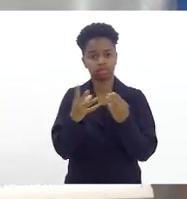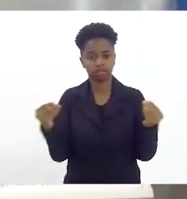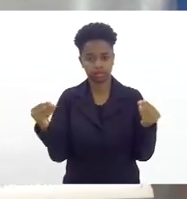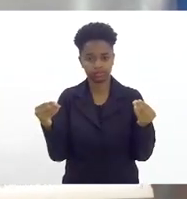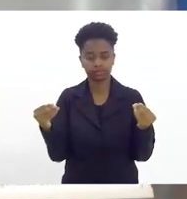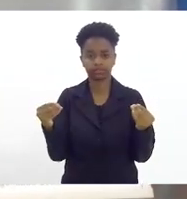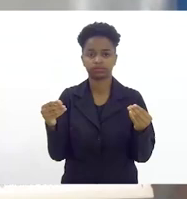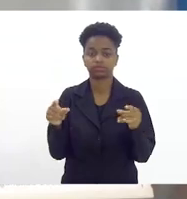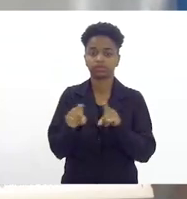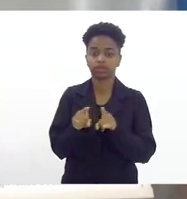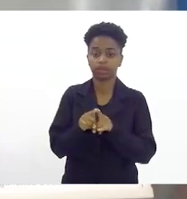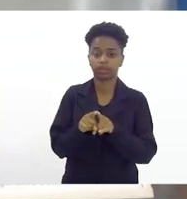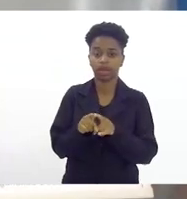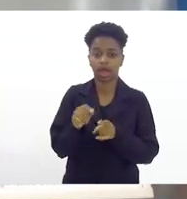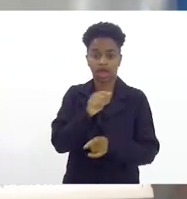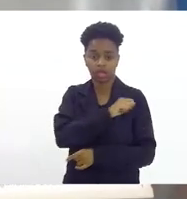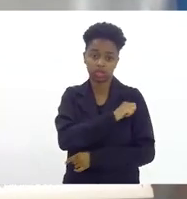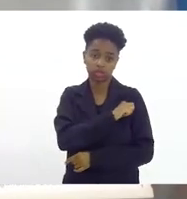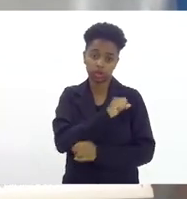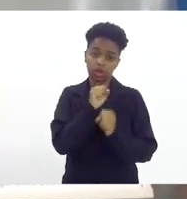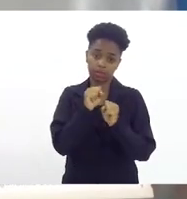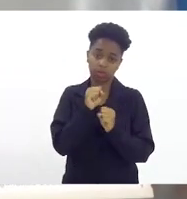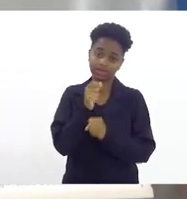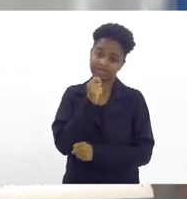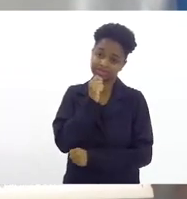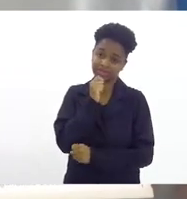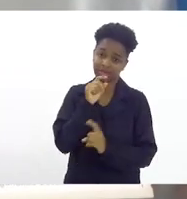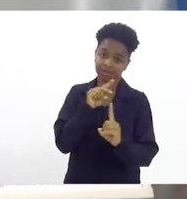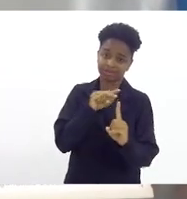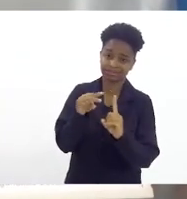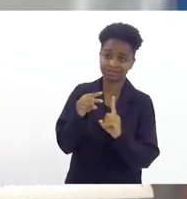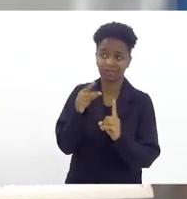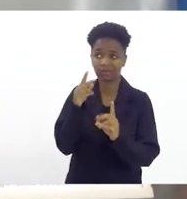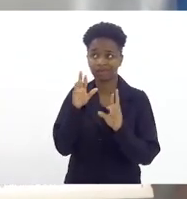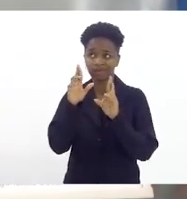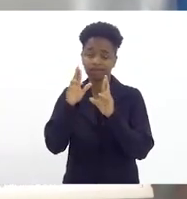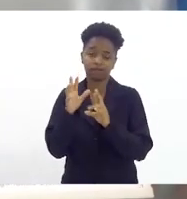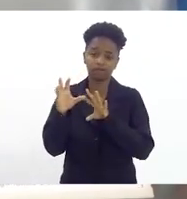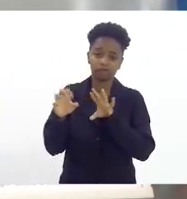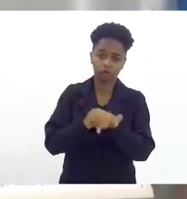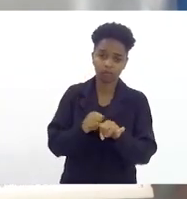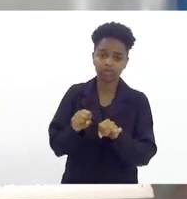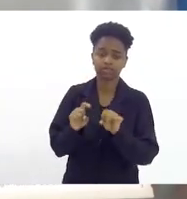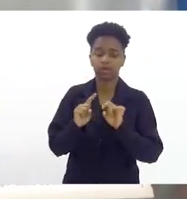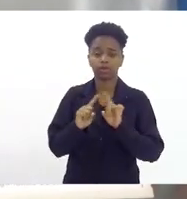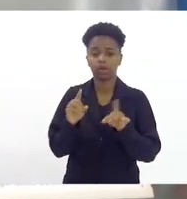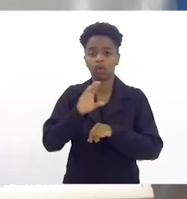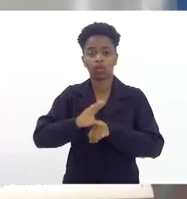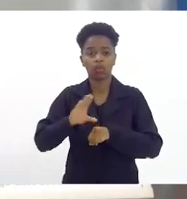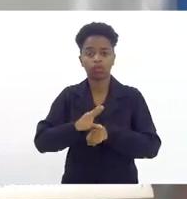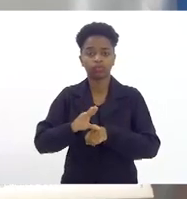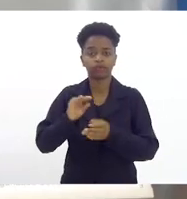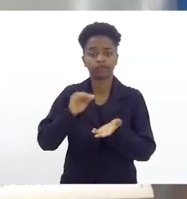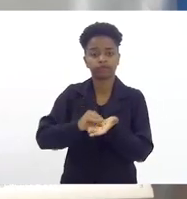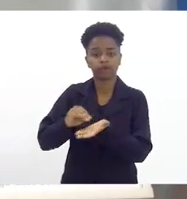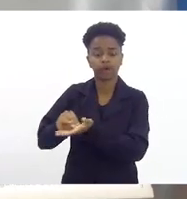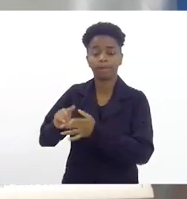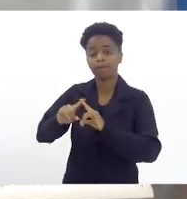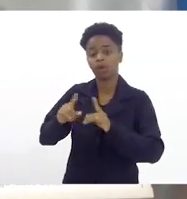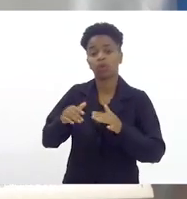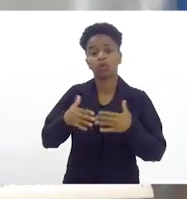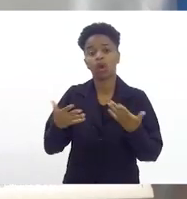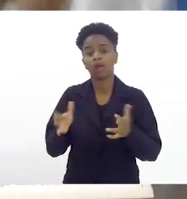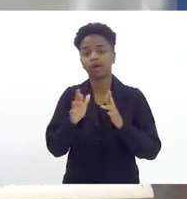inclusive estudantes sem a perspectiva de Formação concurso e qual é a responsabilidade